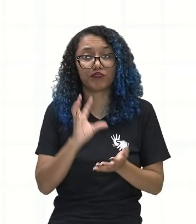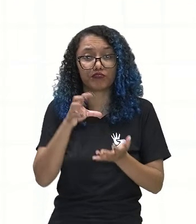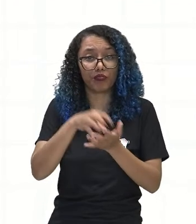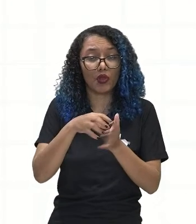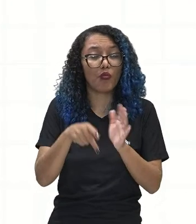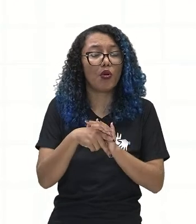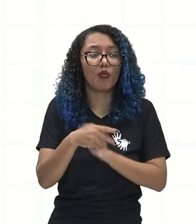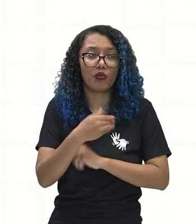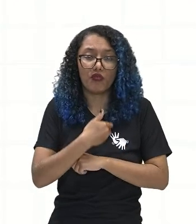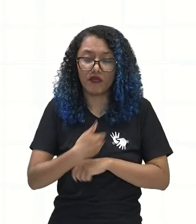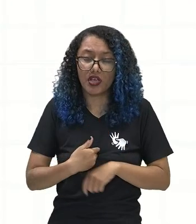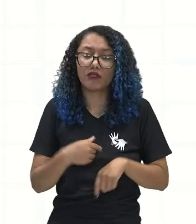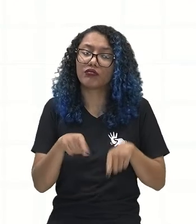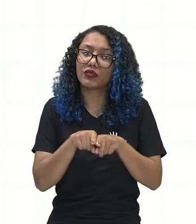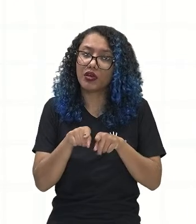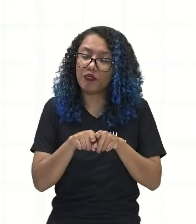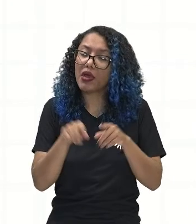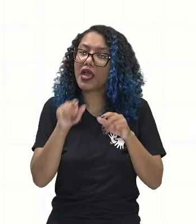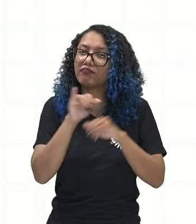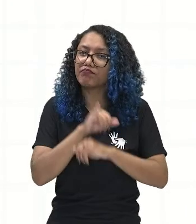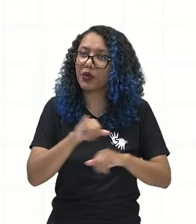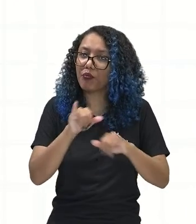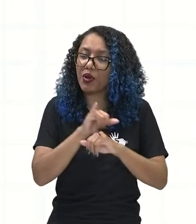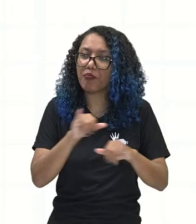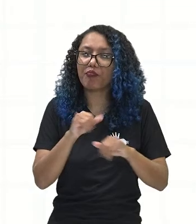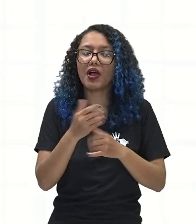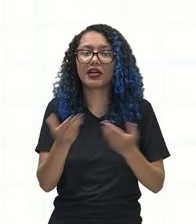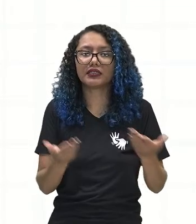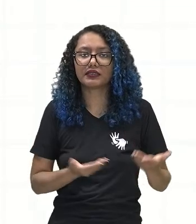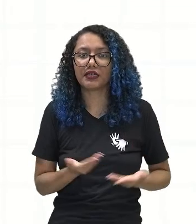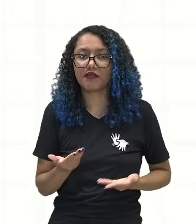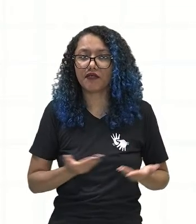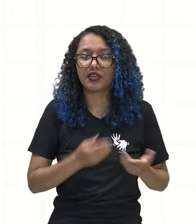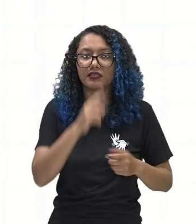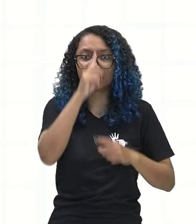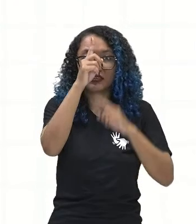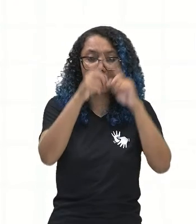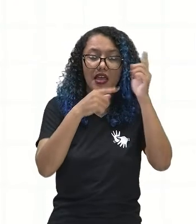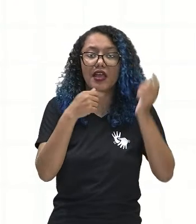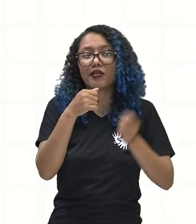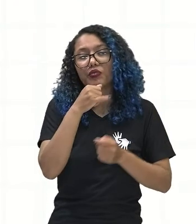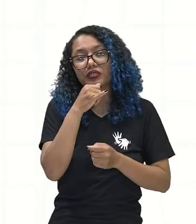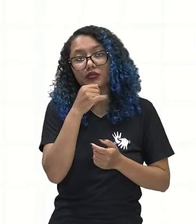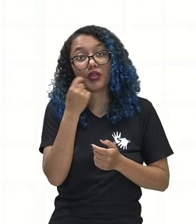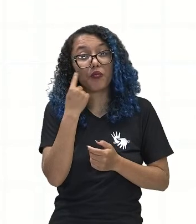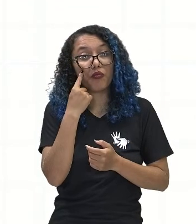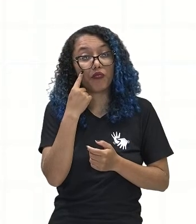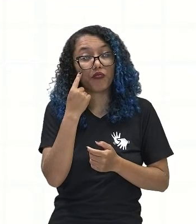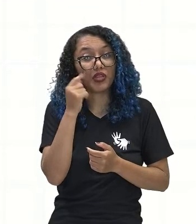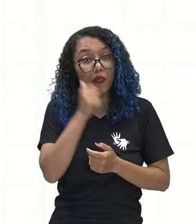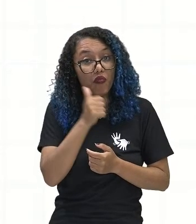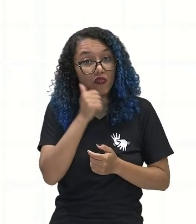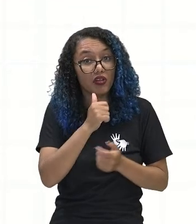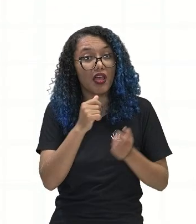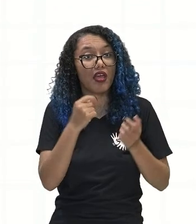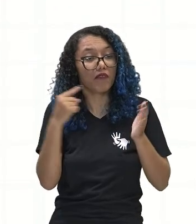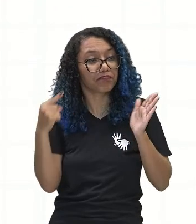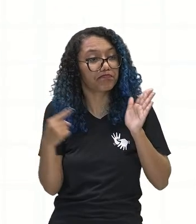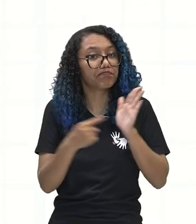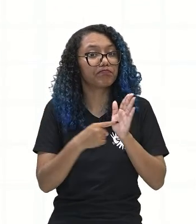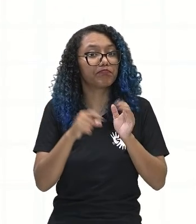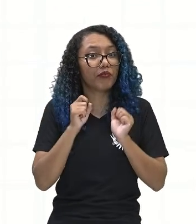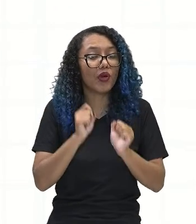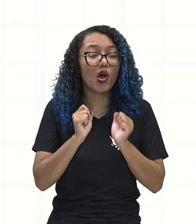que está promovendo aí as ideias, os serviços, olha aí, da mulher, no caso, né? Denuncie, tem um serviço ali.